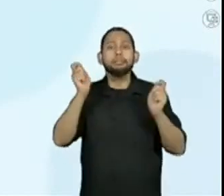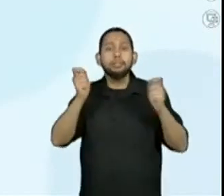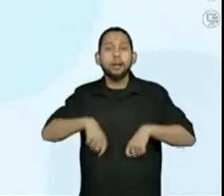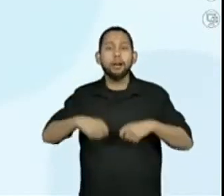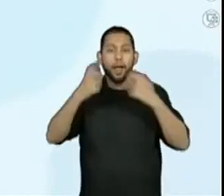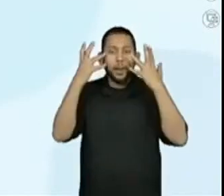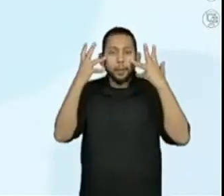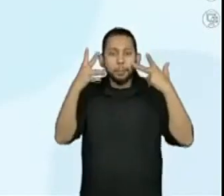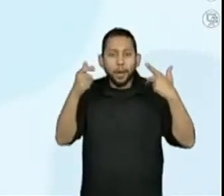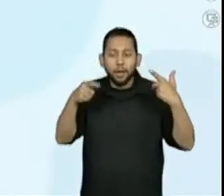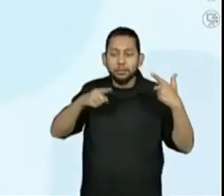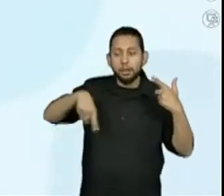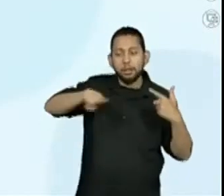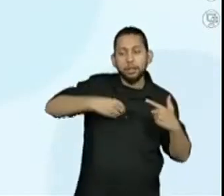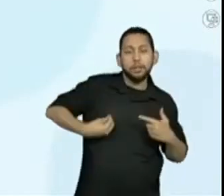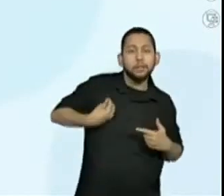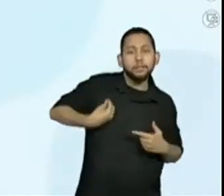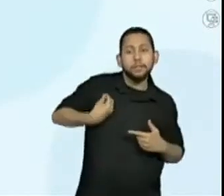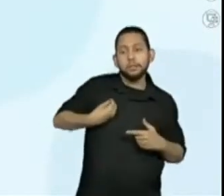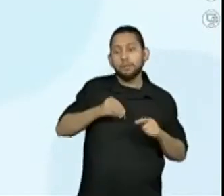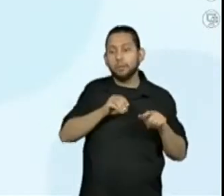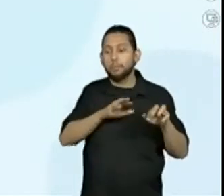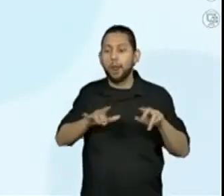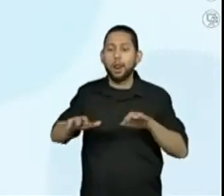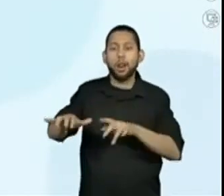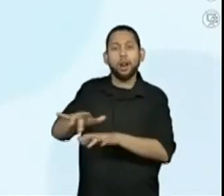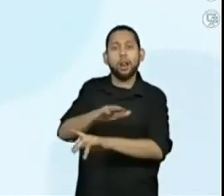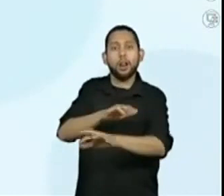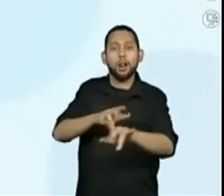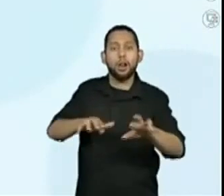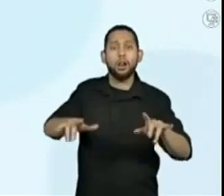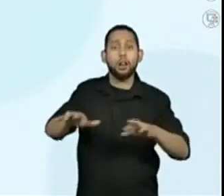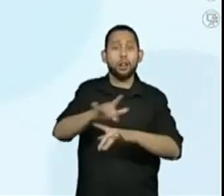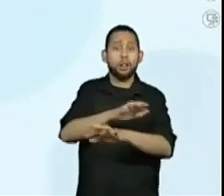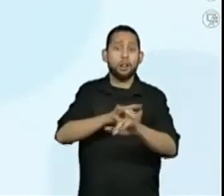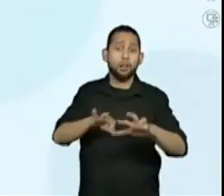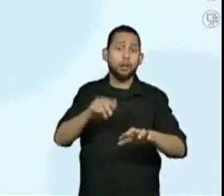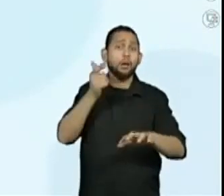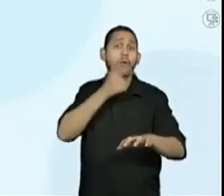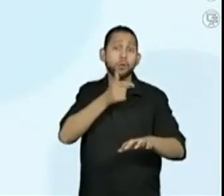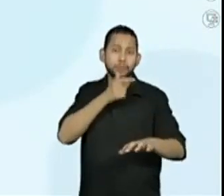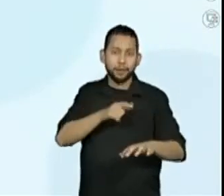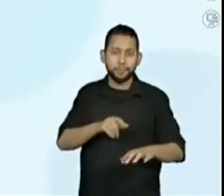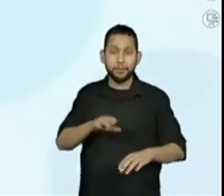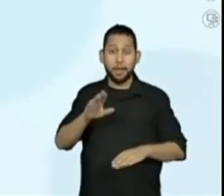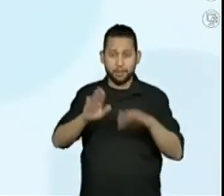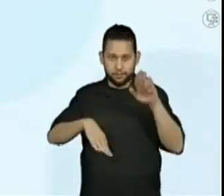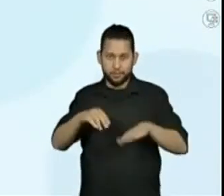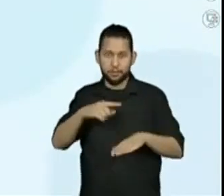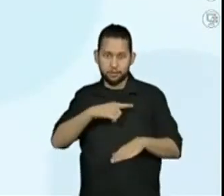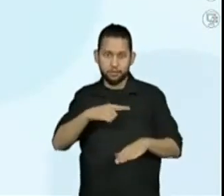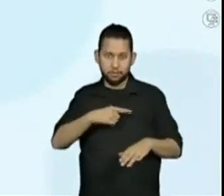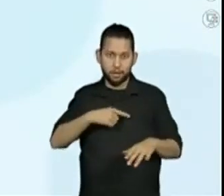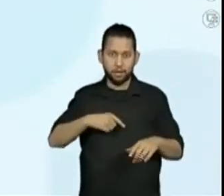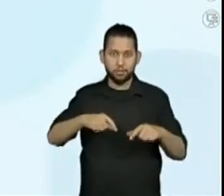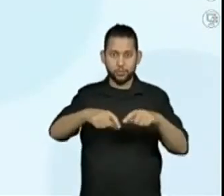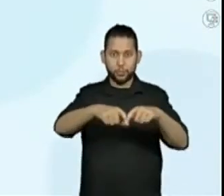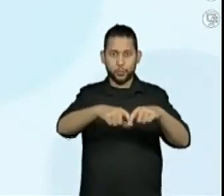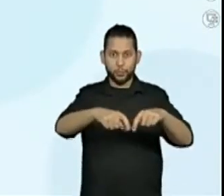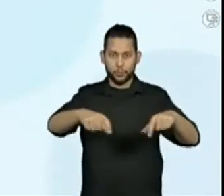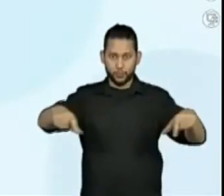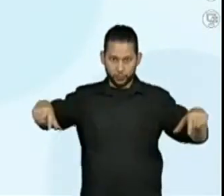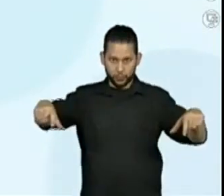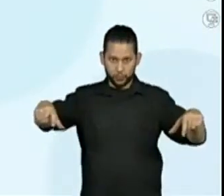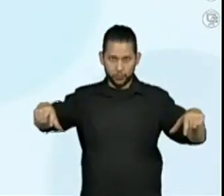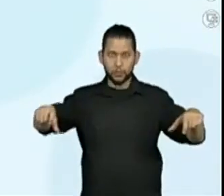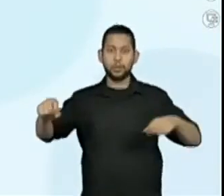permitem que animais silvestres possam se deslocar de uma região para outra, tanto em busca de alimentos como para